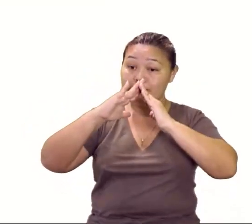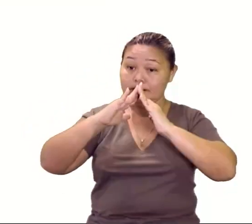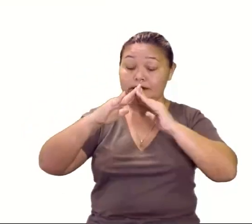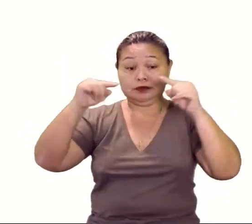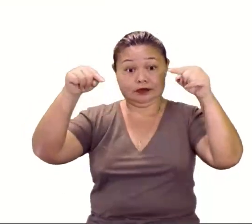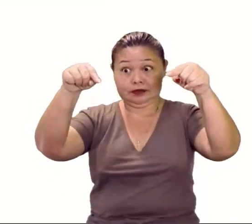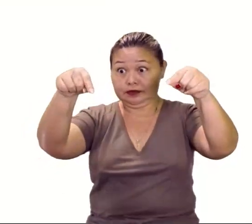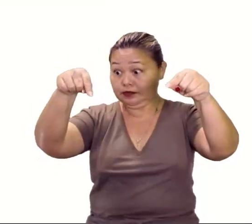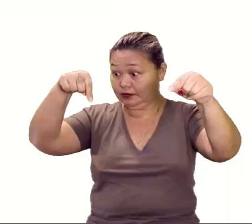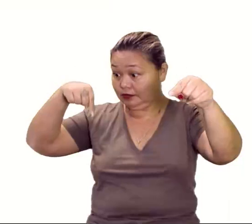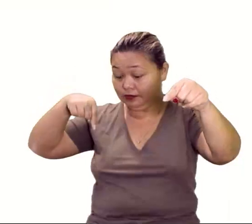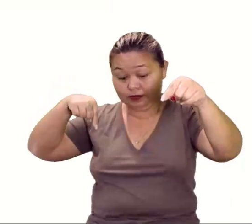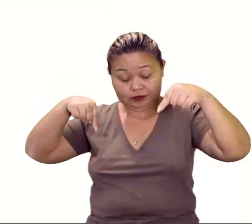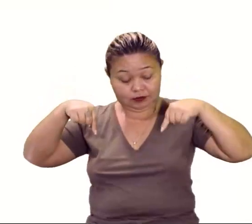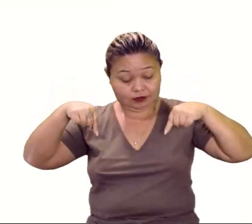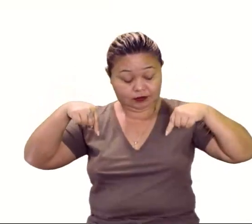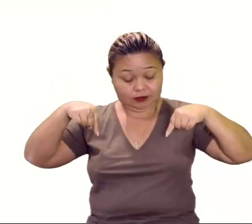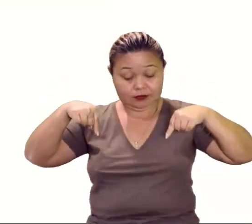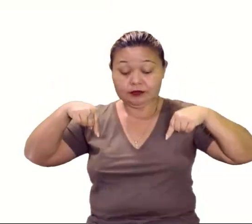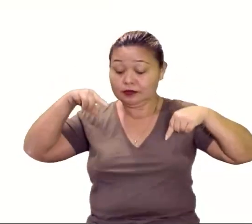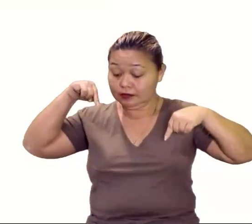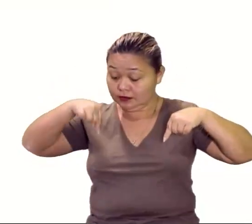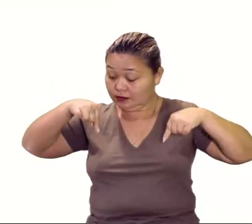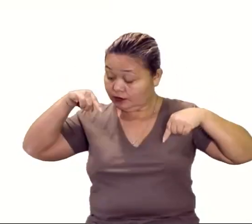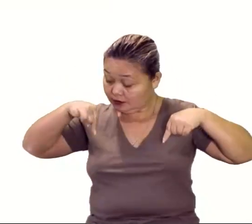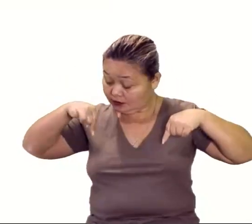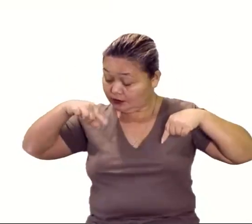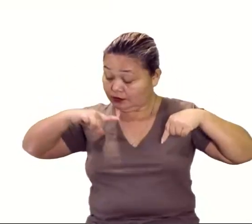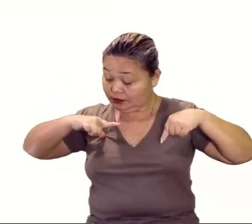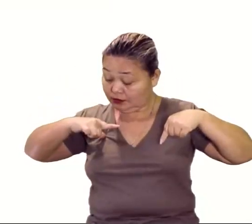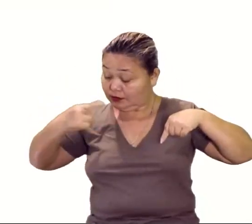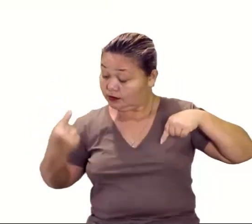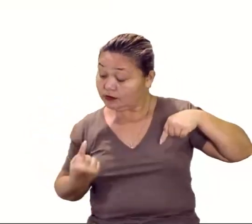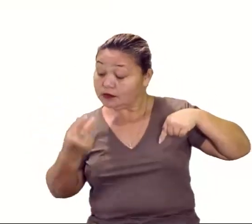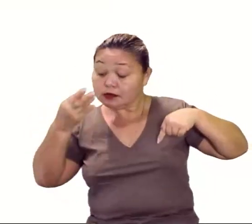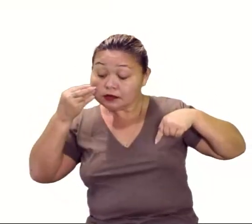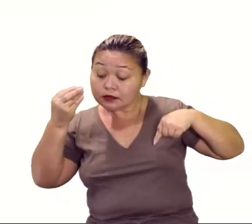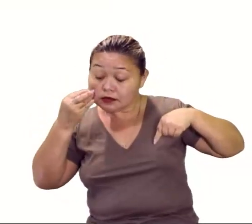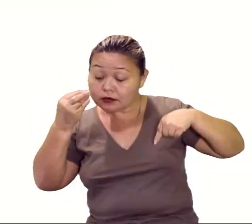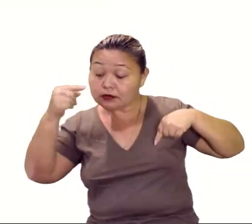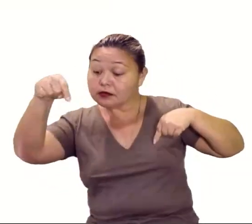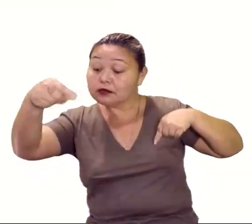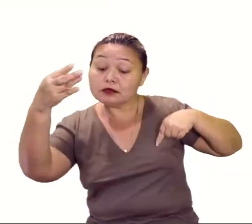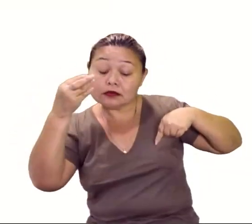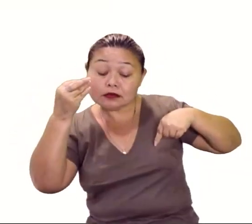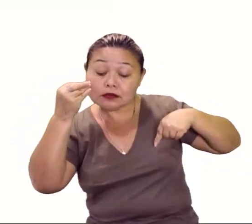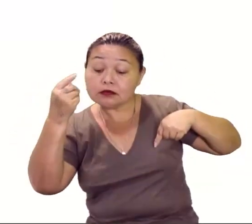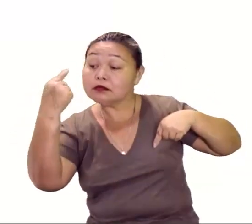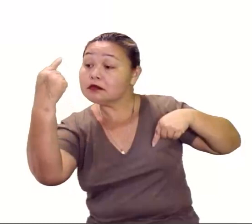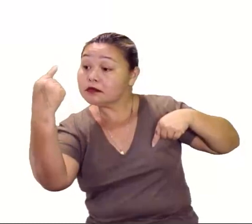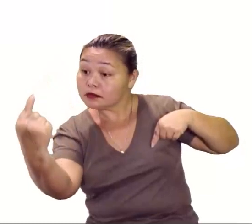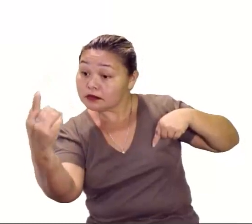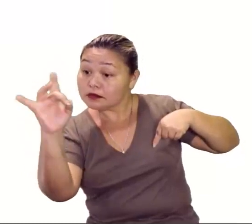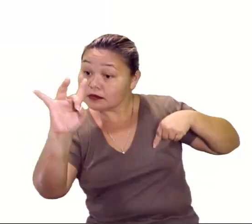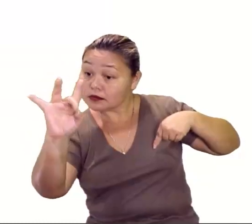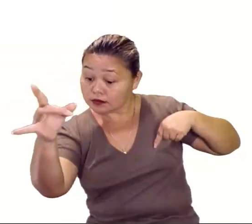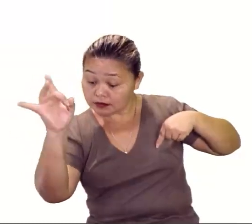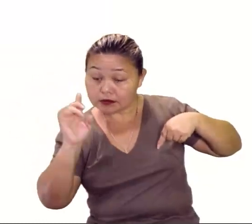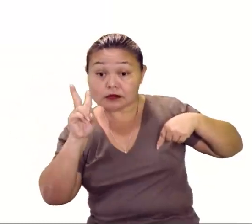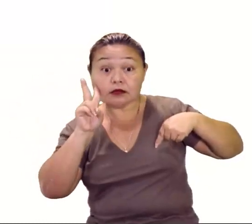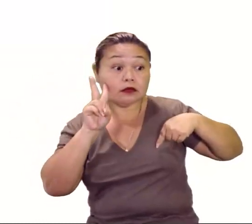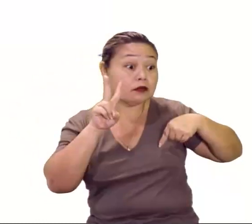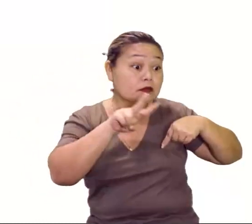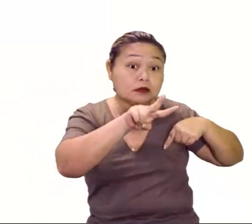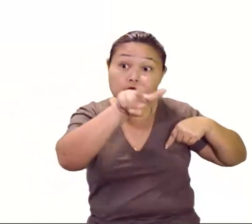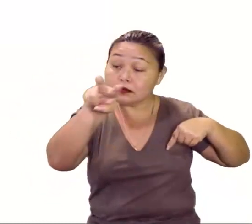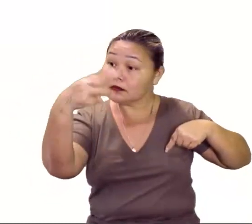tem 4 cantos. Cada canto tem um gato. Cada gato vê 3